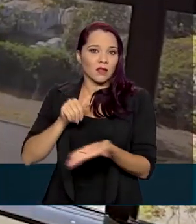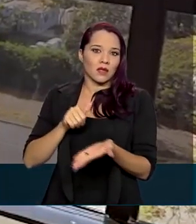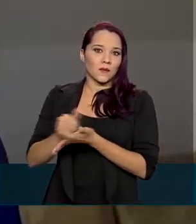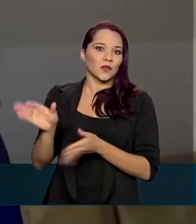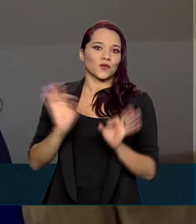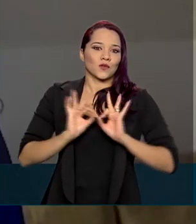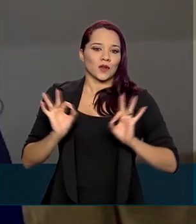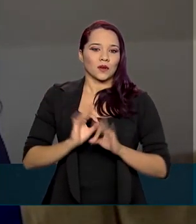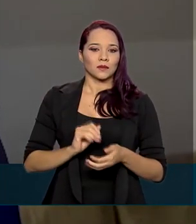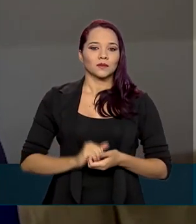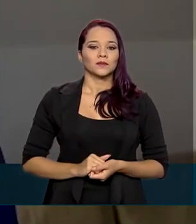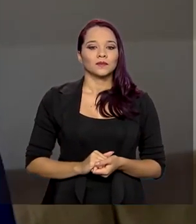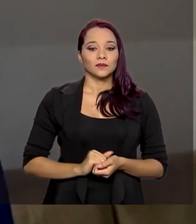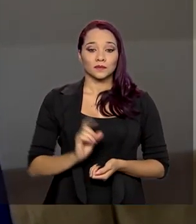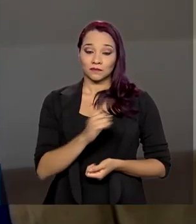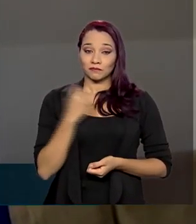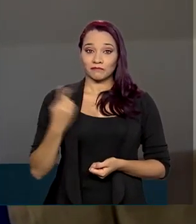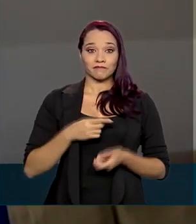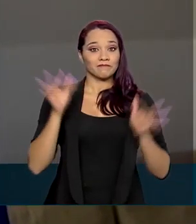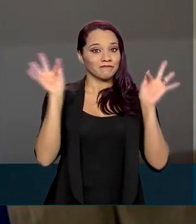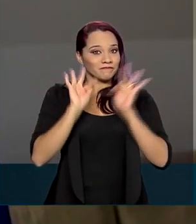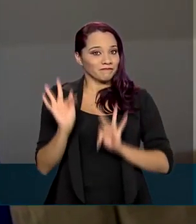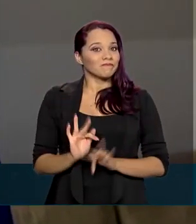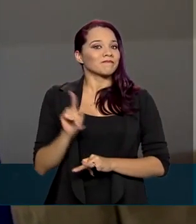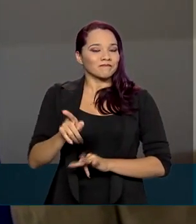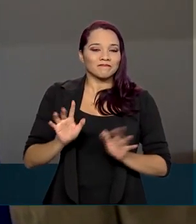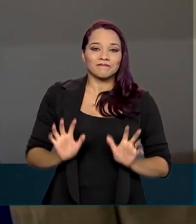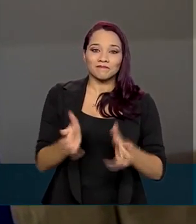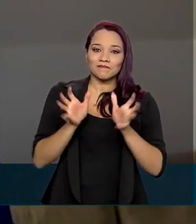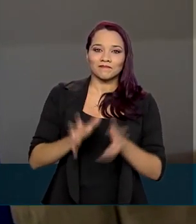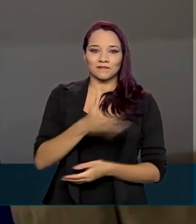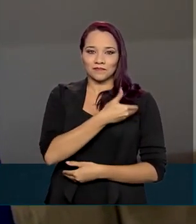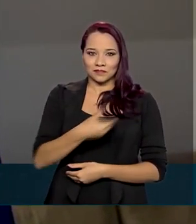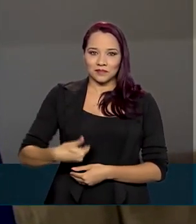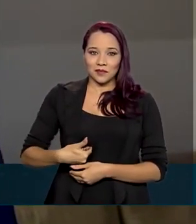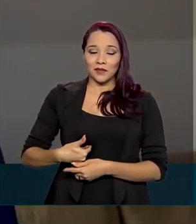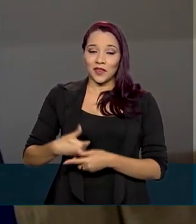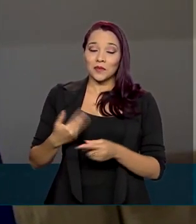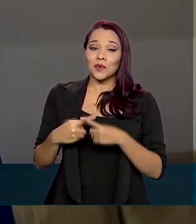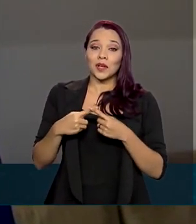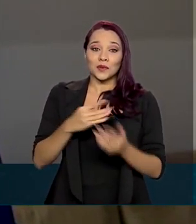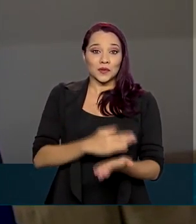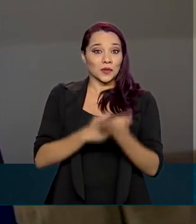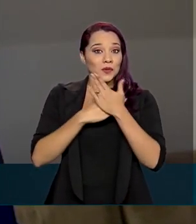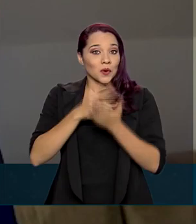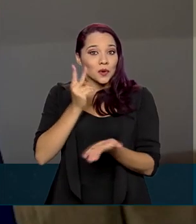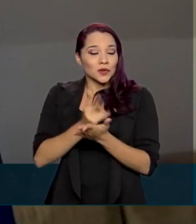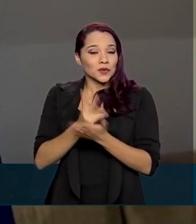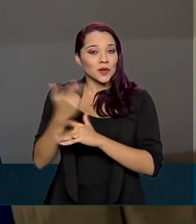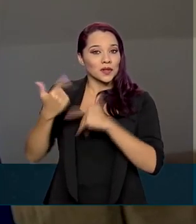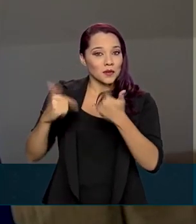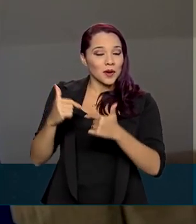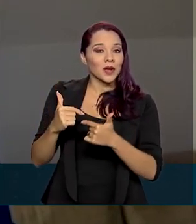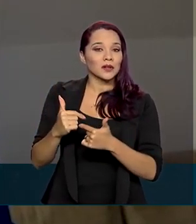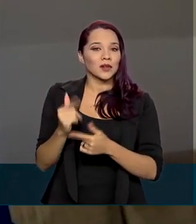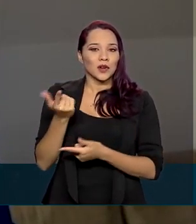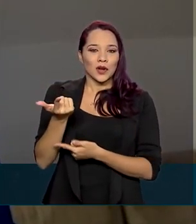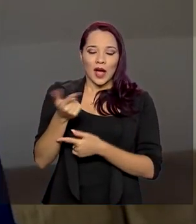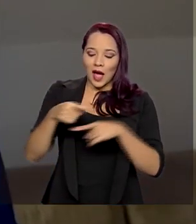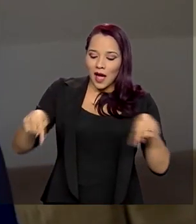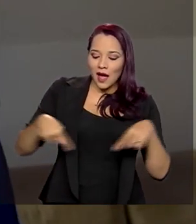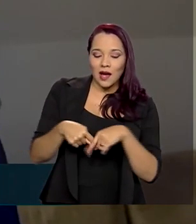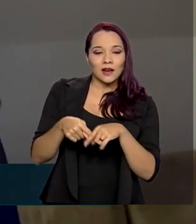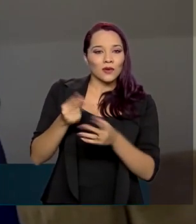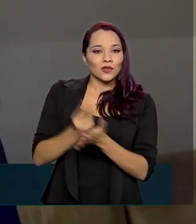funcionário. Nós ficamos muito felizes com esse incentivo do governo, pois nos ajudou a manter os empregos, a clínica funcionando,